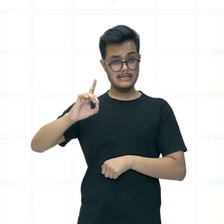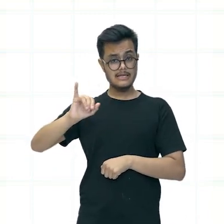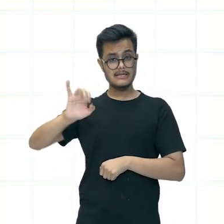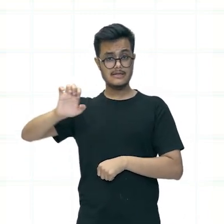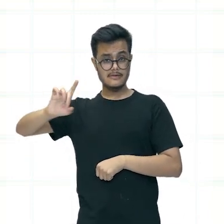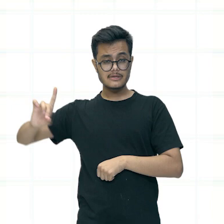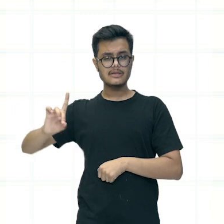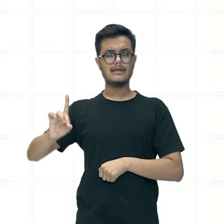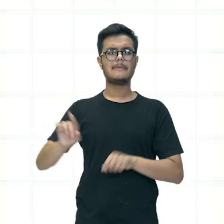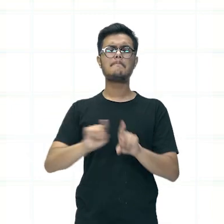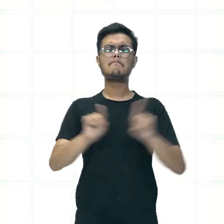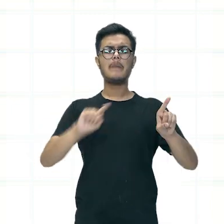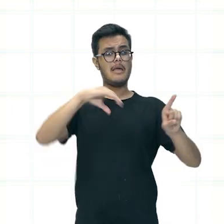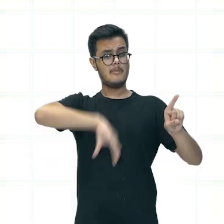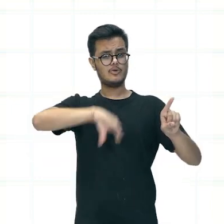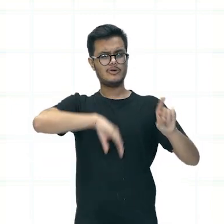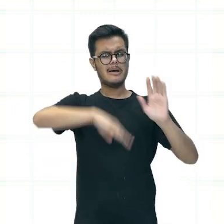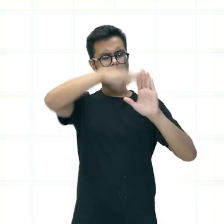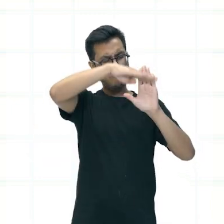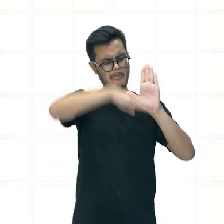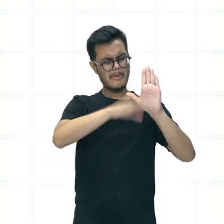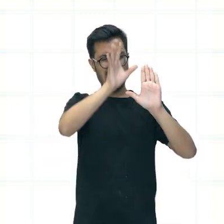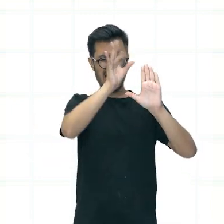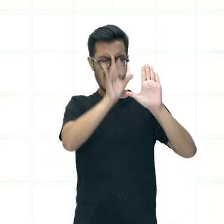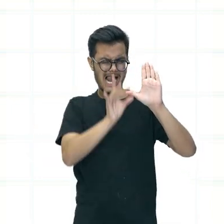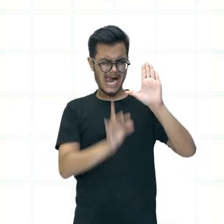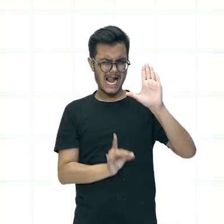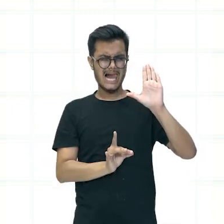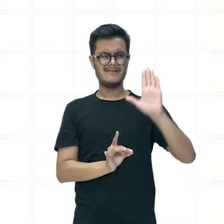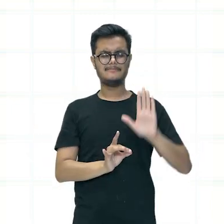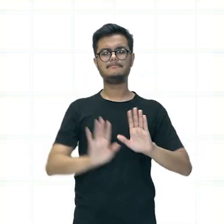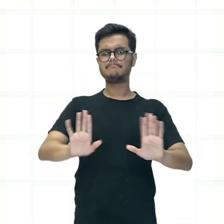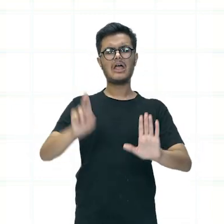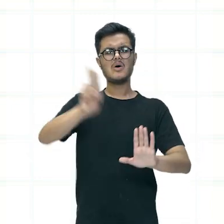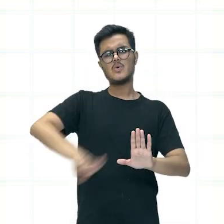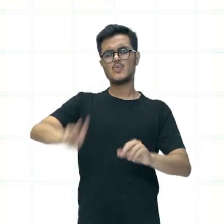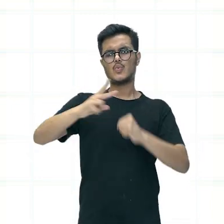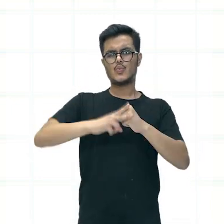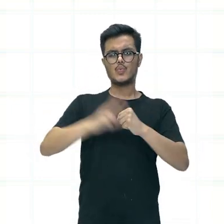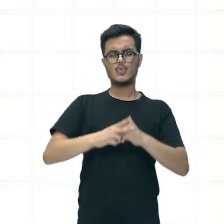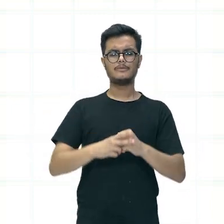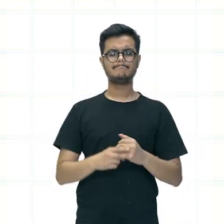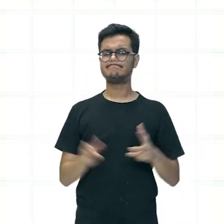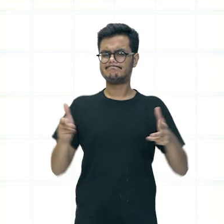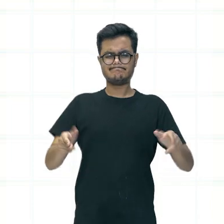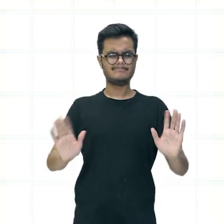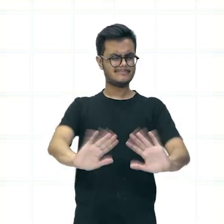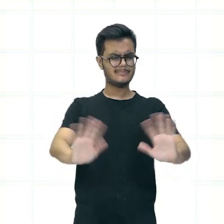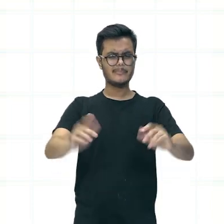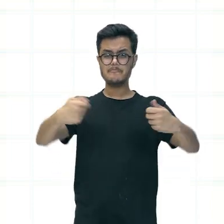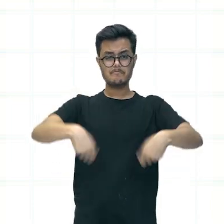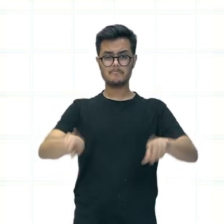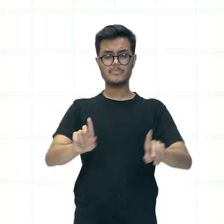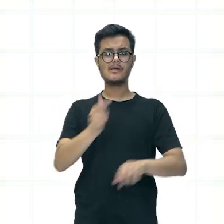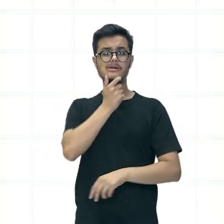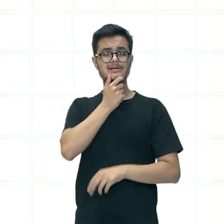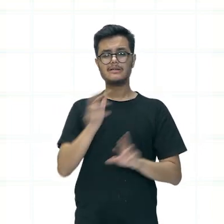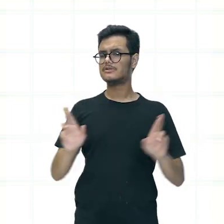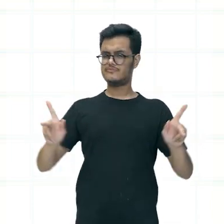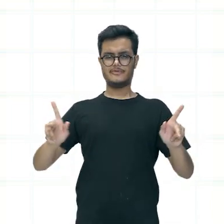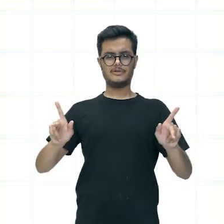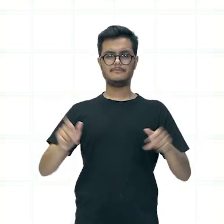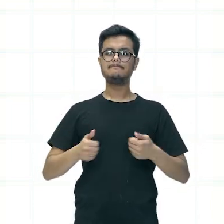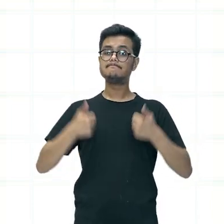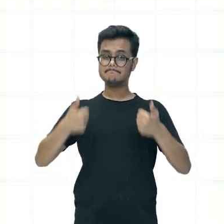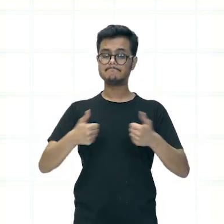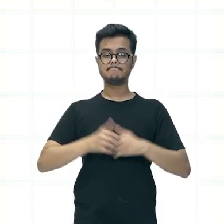vai ter somente essa conjugação. Eu não vou conjugar de várias maneiras como a gente faz na língua portuguesa, que é conforme cada